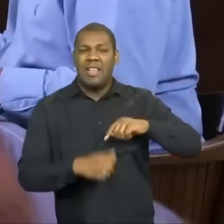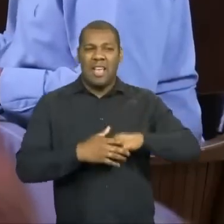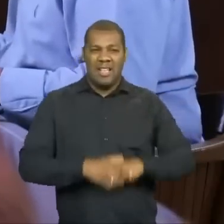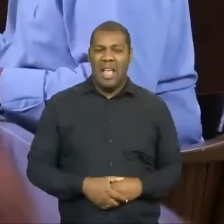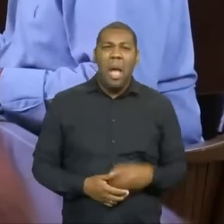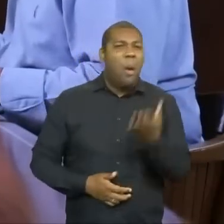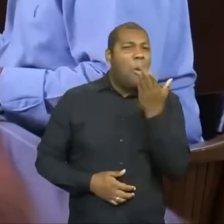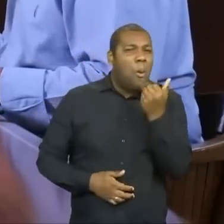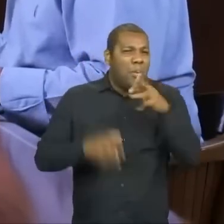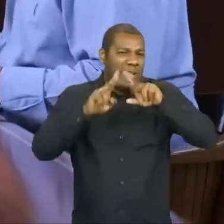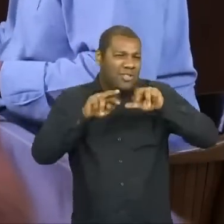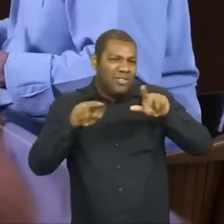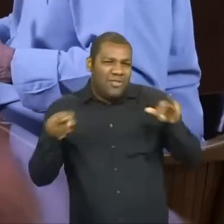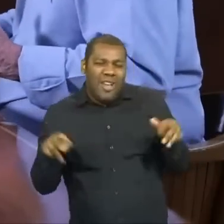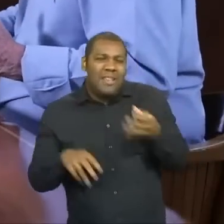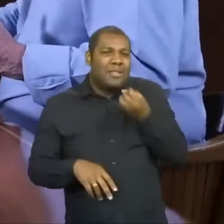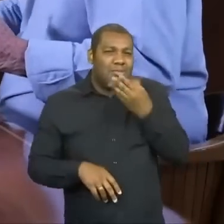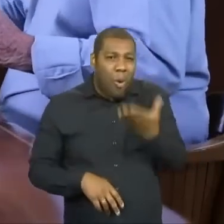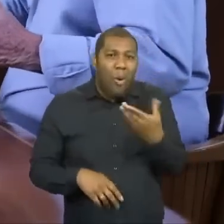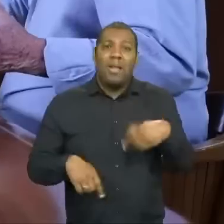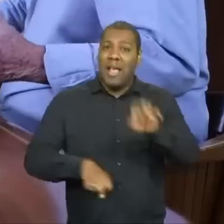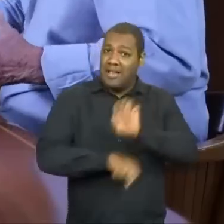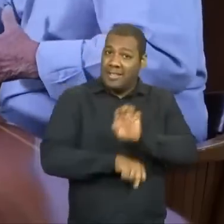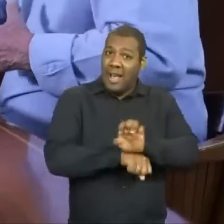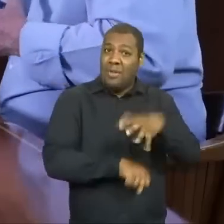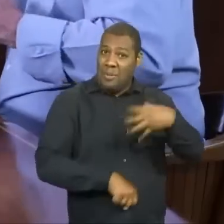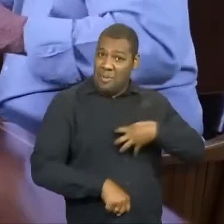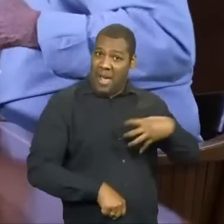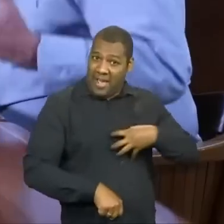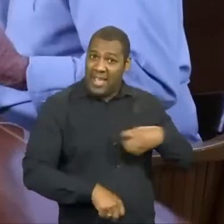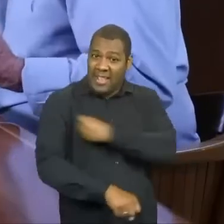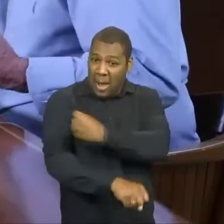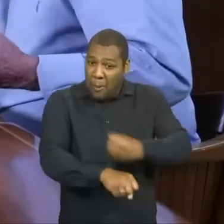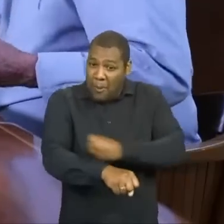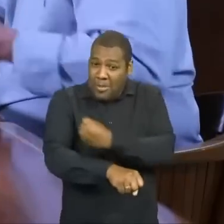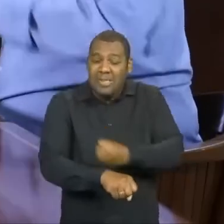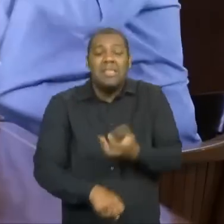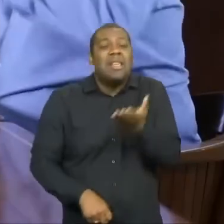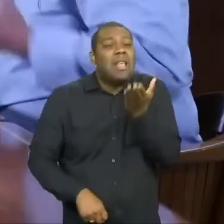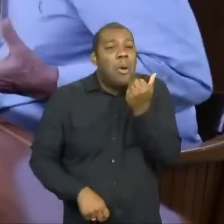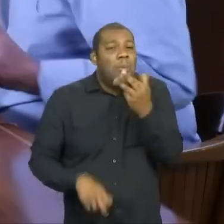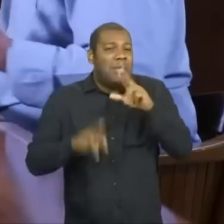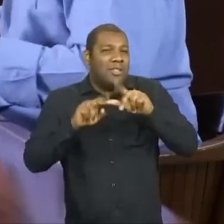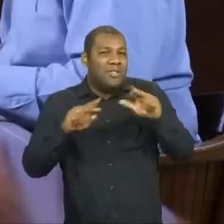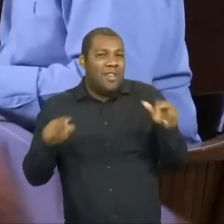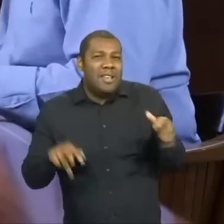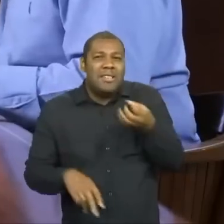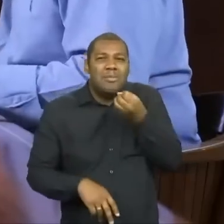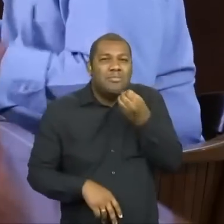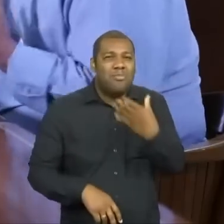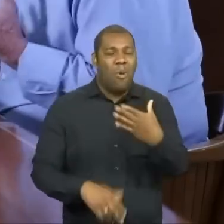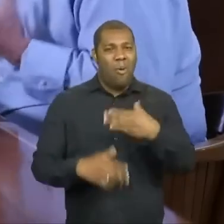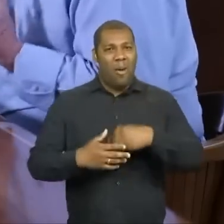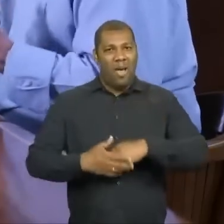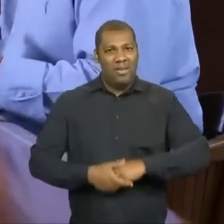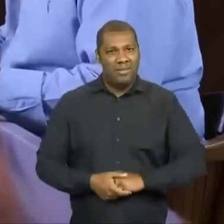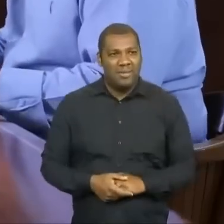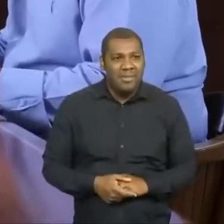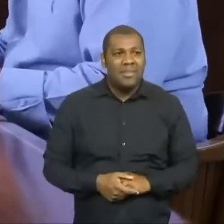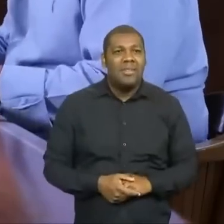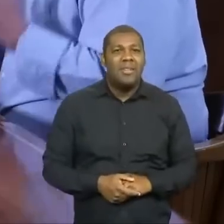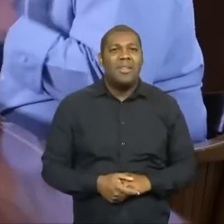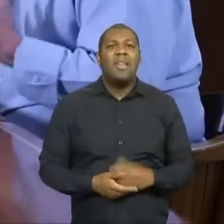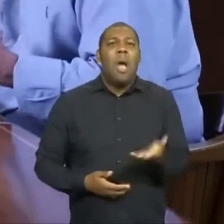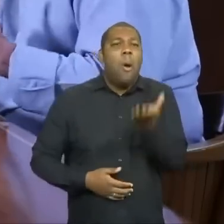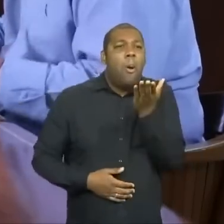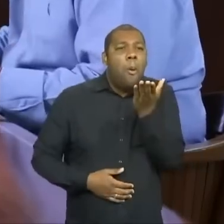Bahia. São estados que dão um exemplo ao mundo da diversidade, sabe, da qualidade da comida,